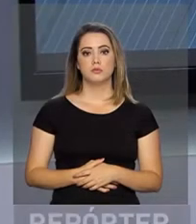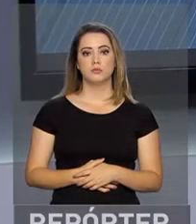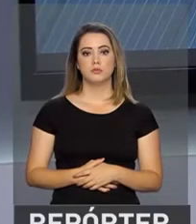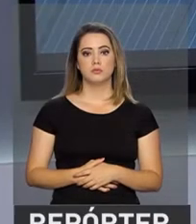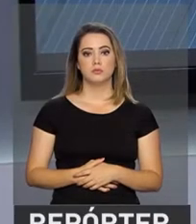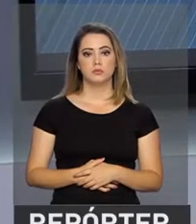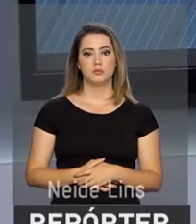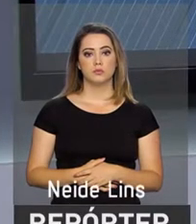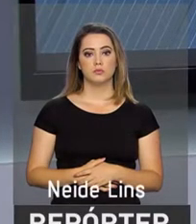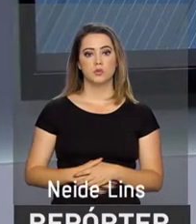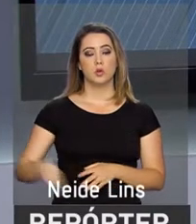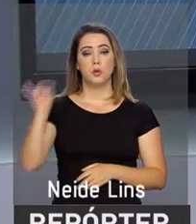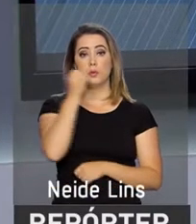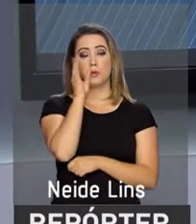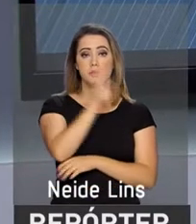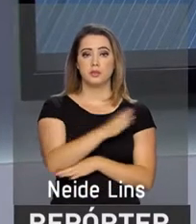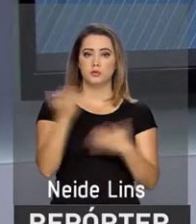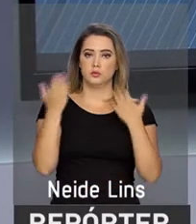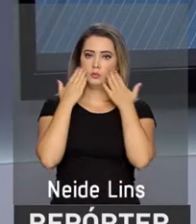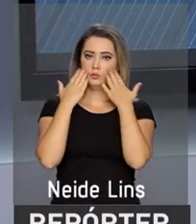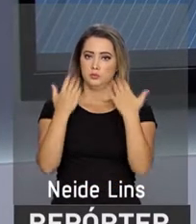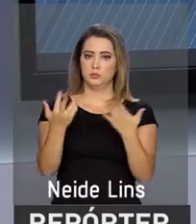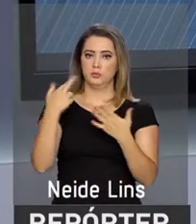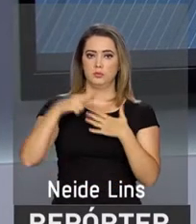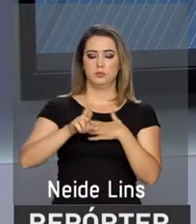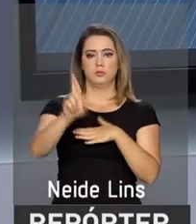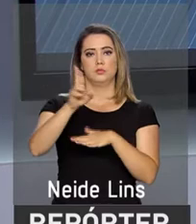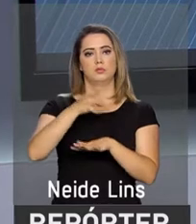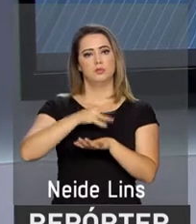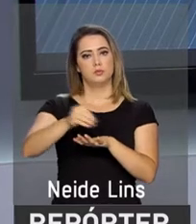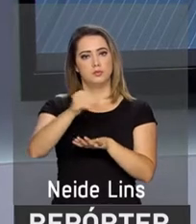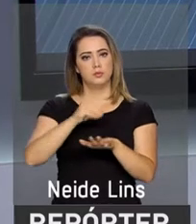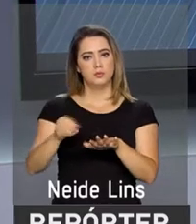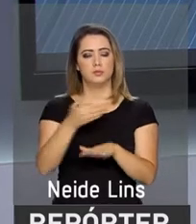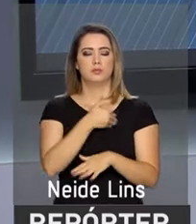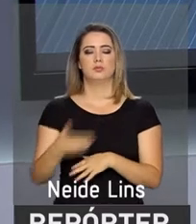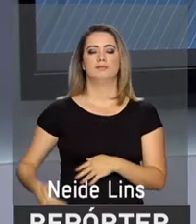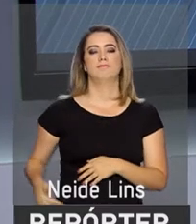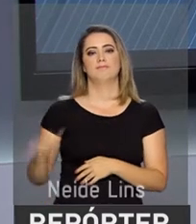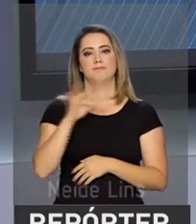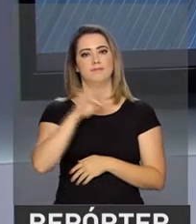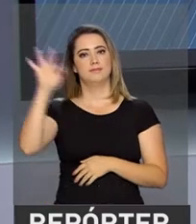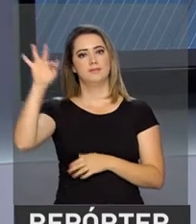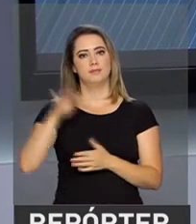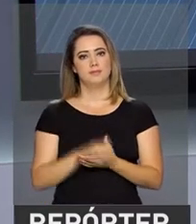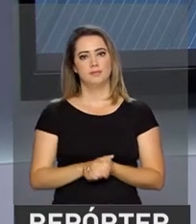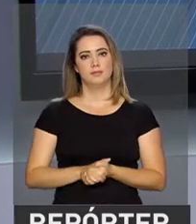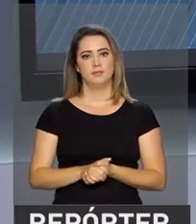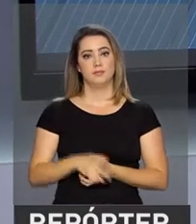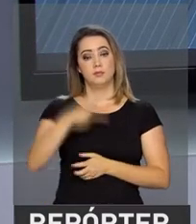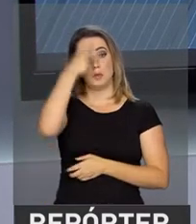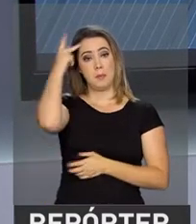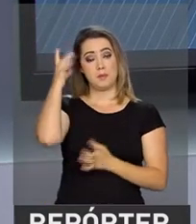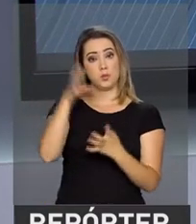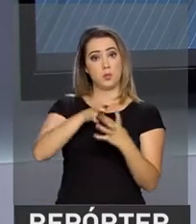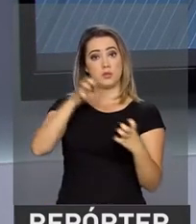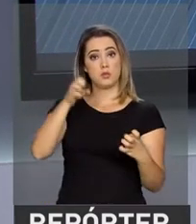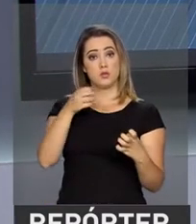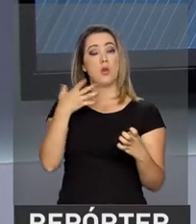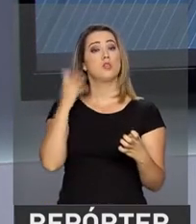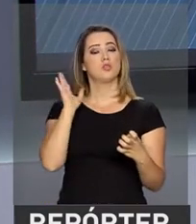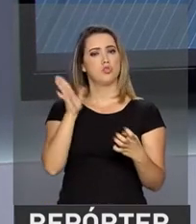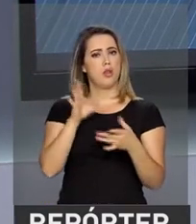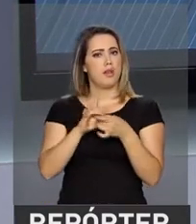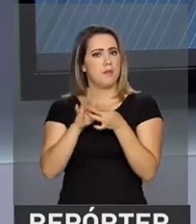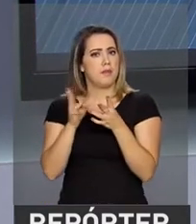olá boa tarde começa agora mais uma edição do repórter nbr com as notícias do governo federal pessoas idosas vão